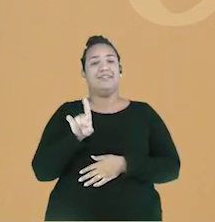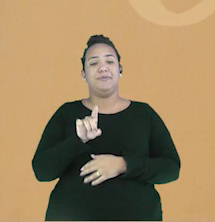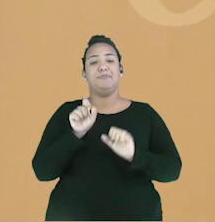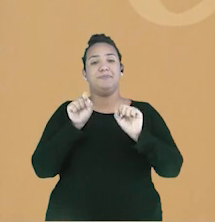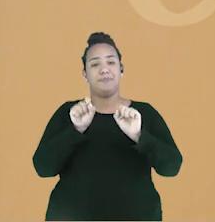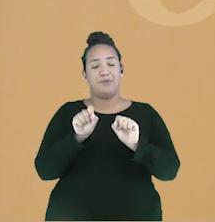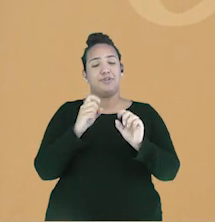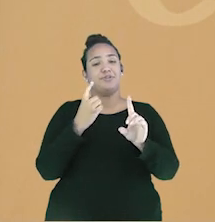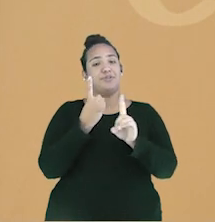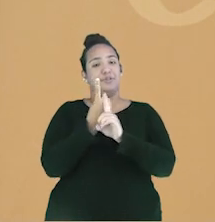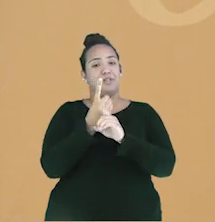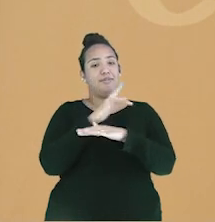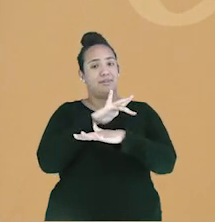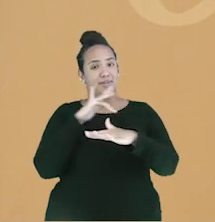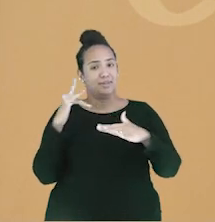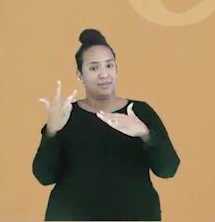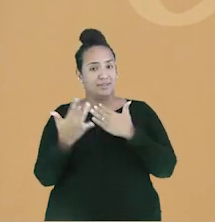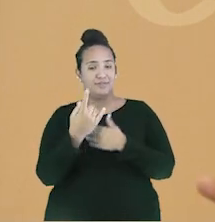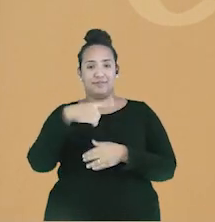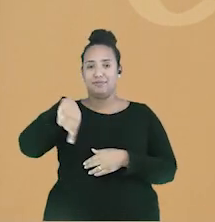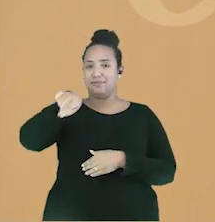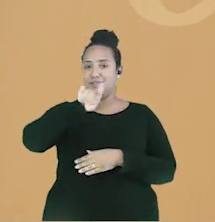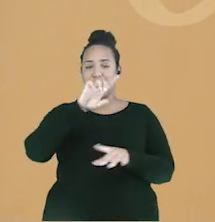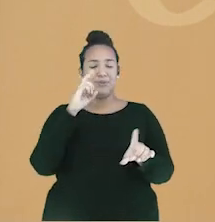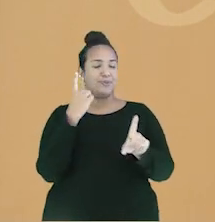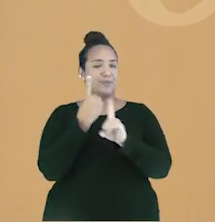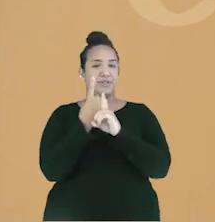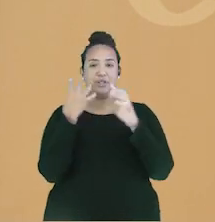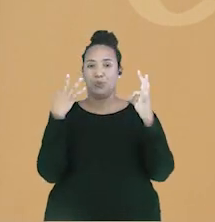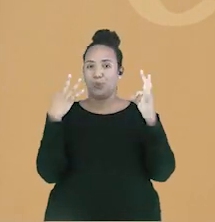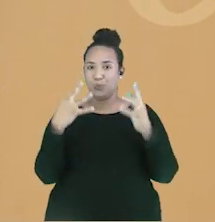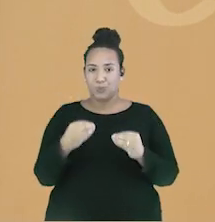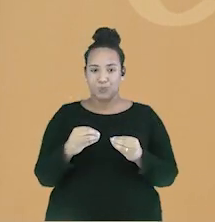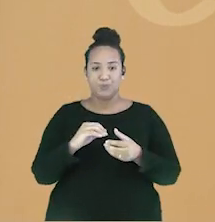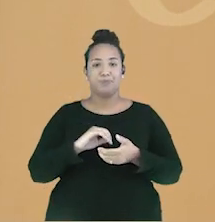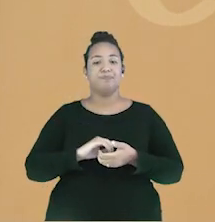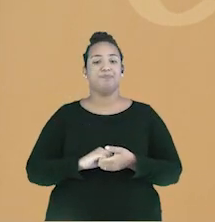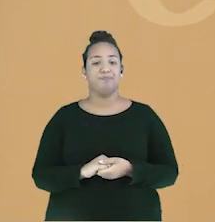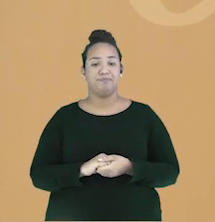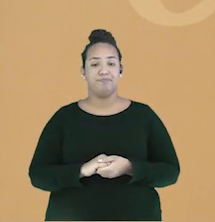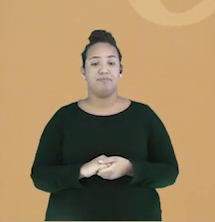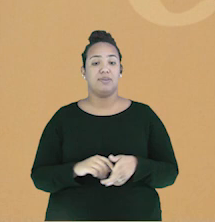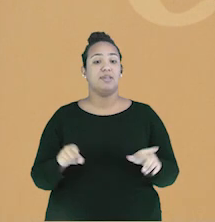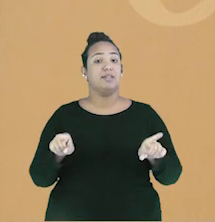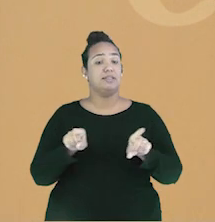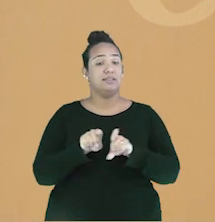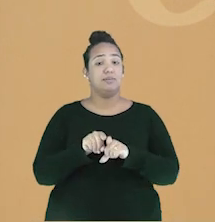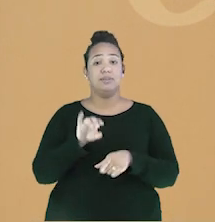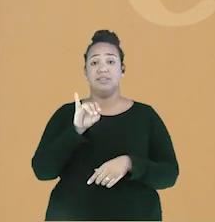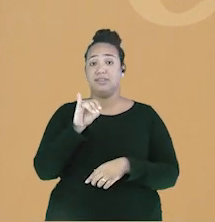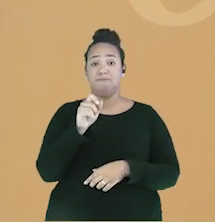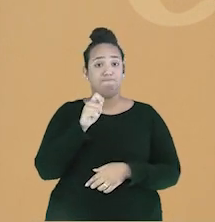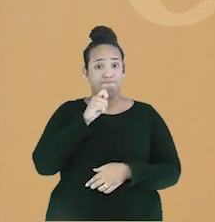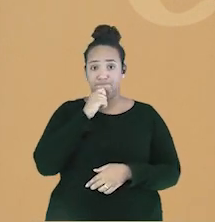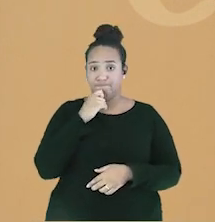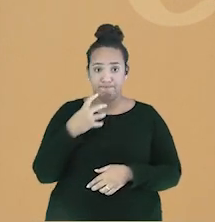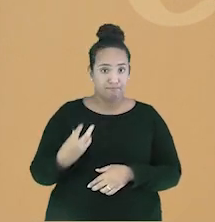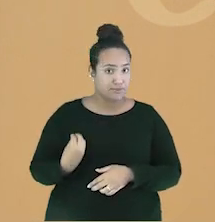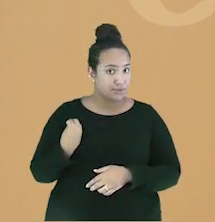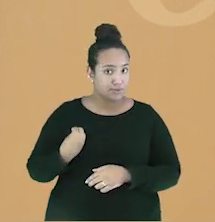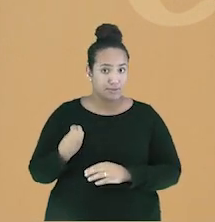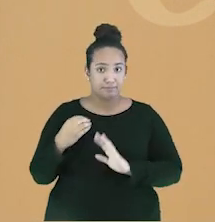nossas redes sociais que você vai encontrar tudo por lá. Se você também não conseguiu registrar a